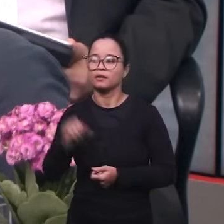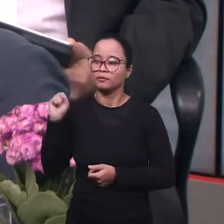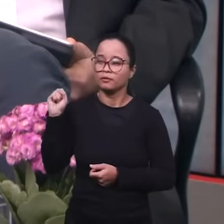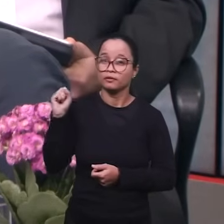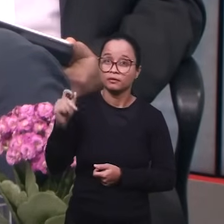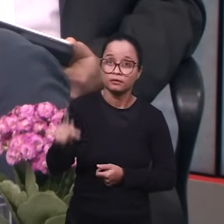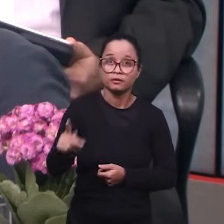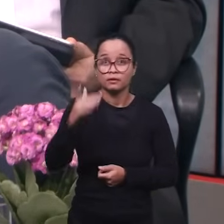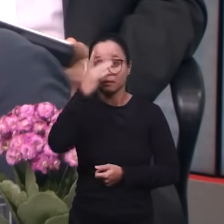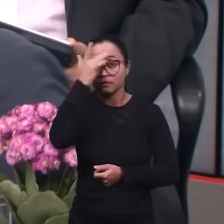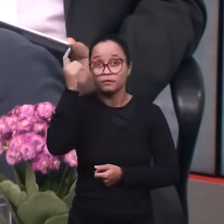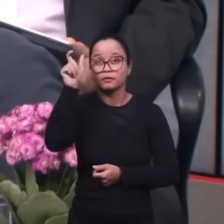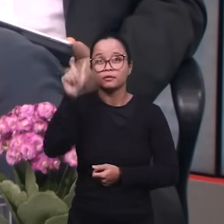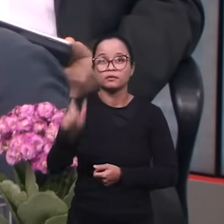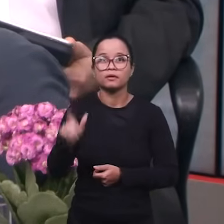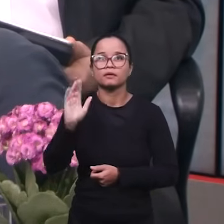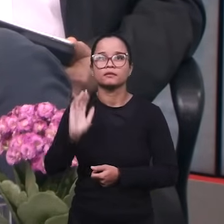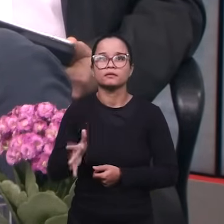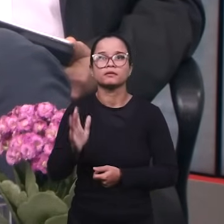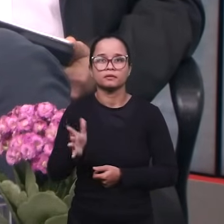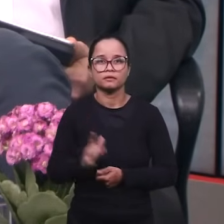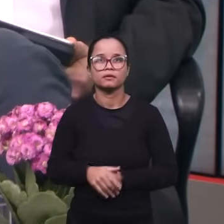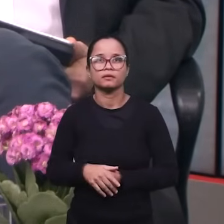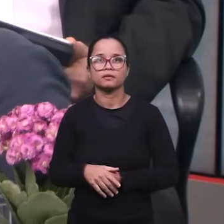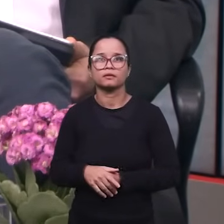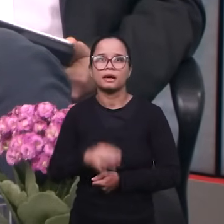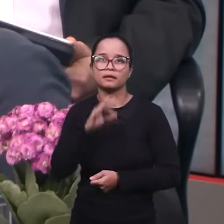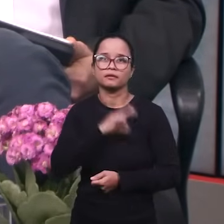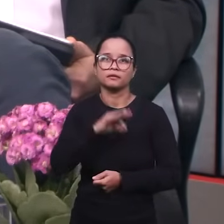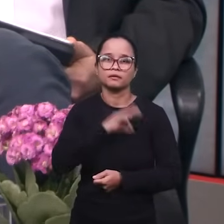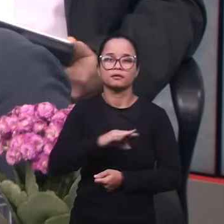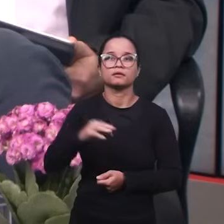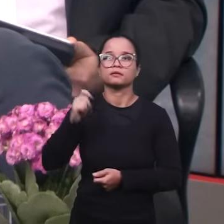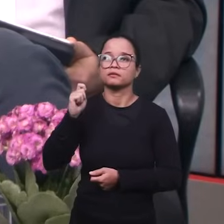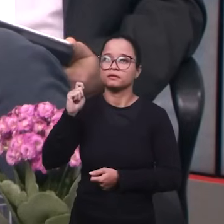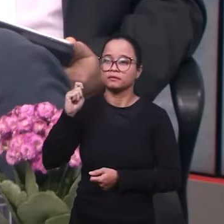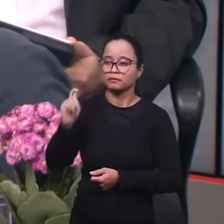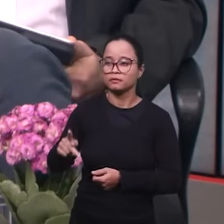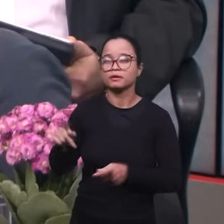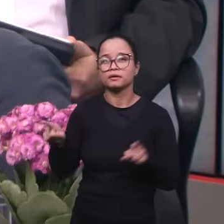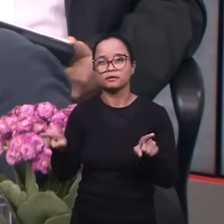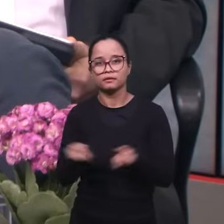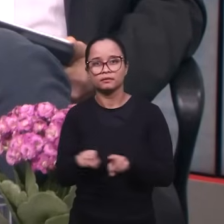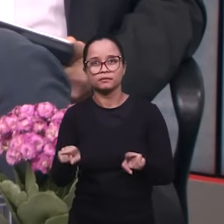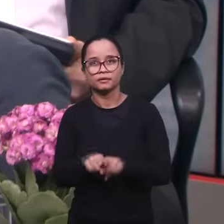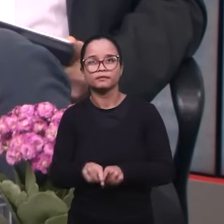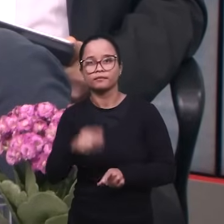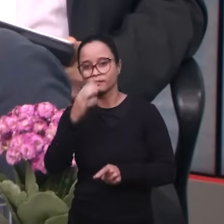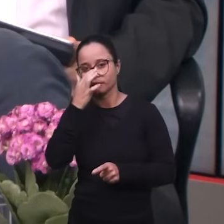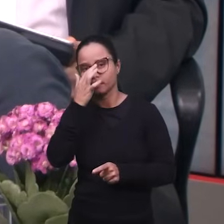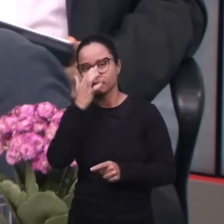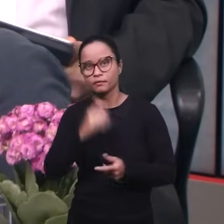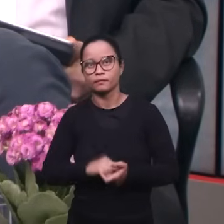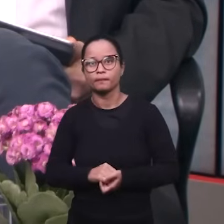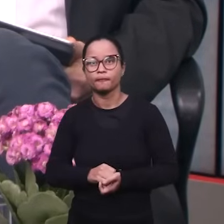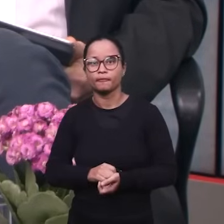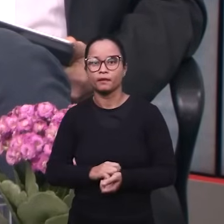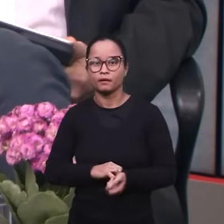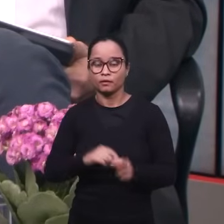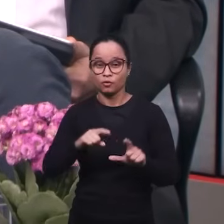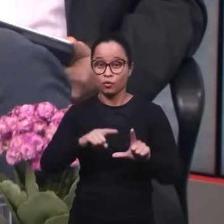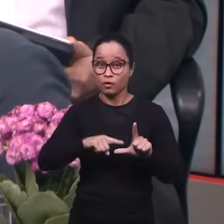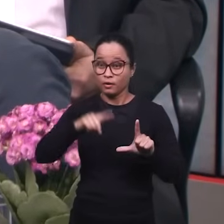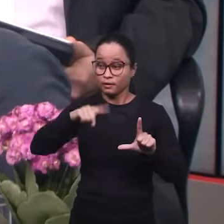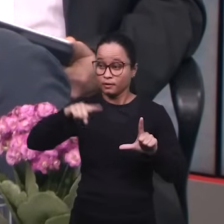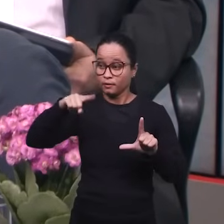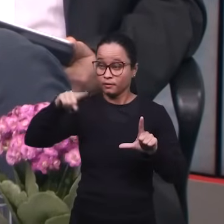a aposentadoria da pessoa que já está sendo beneficiada pela aposentadoria. E, ao mesmo tempo, o gráfico